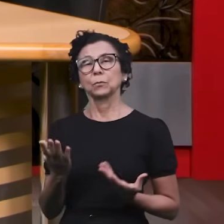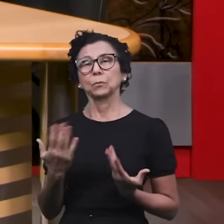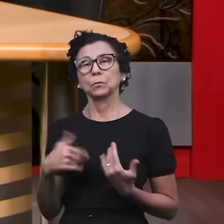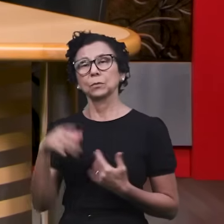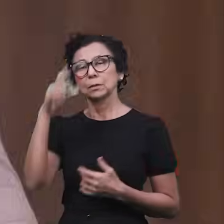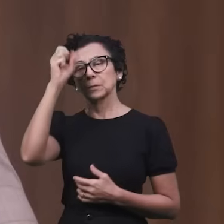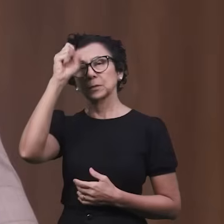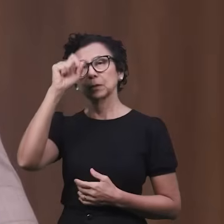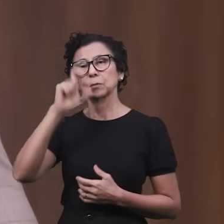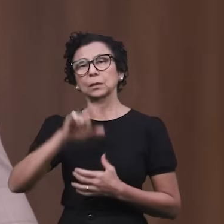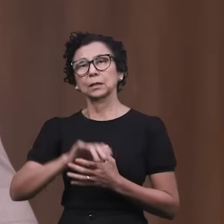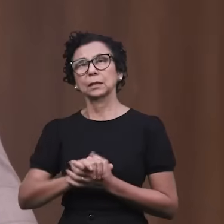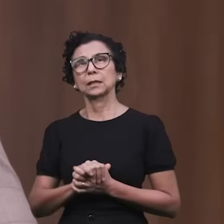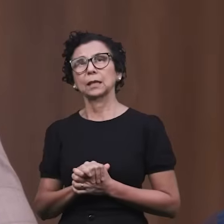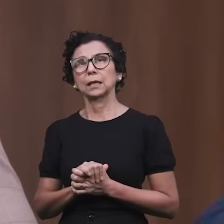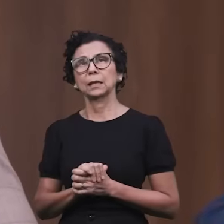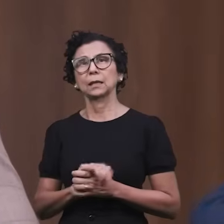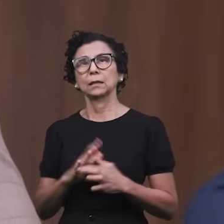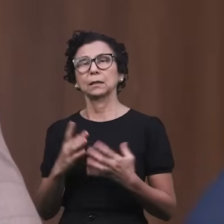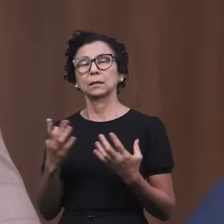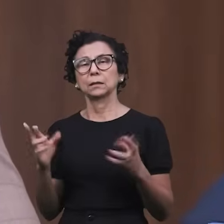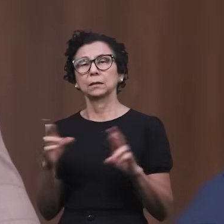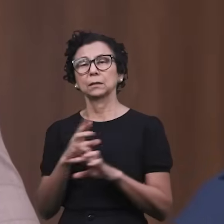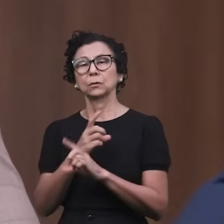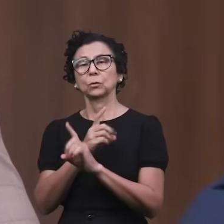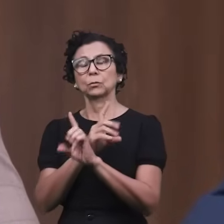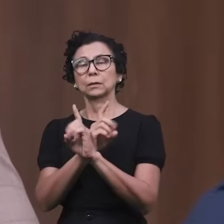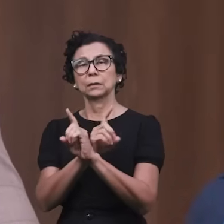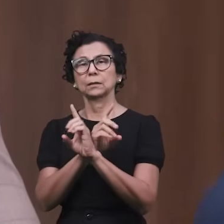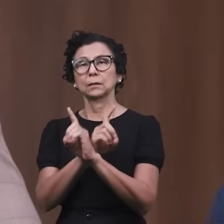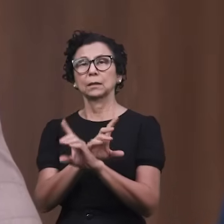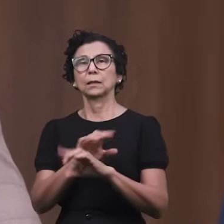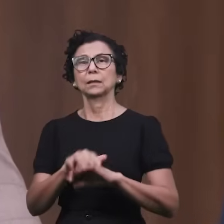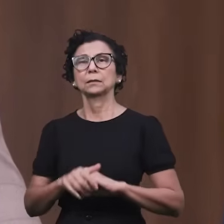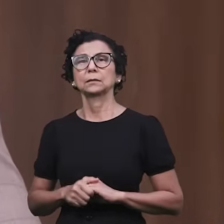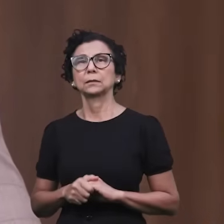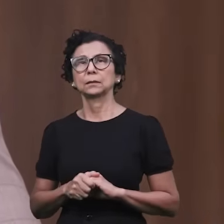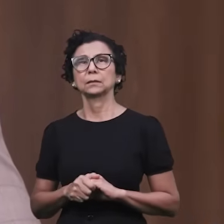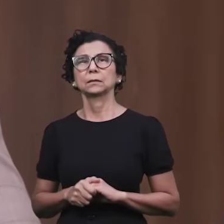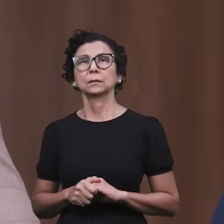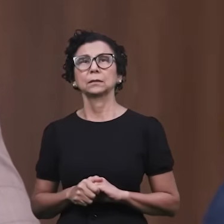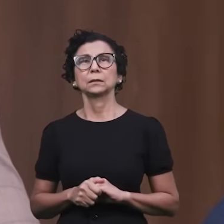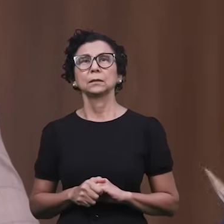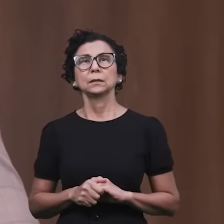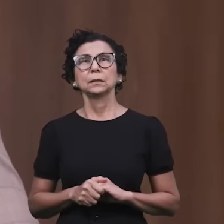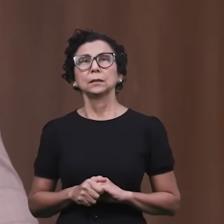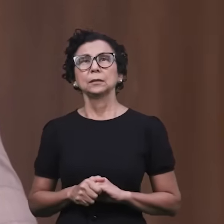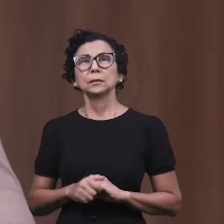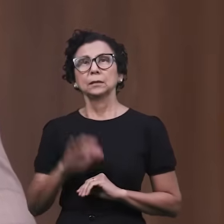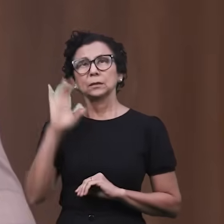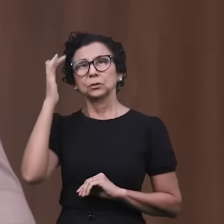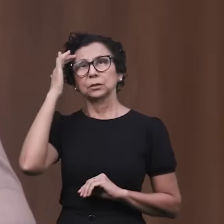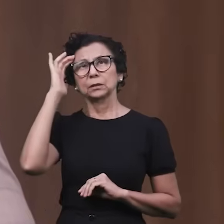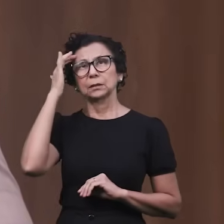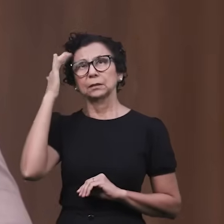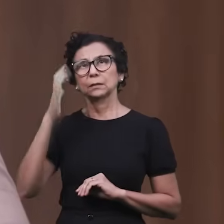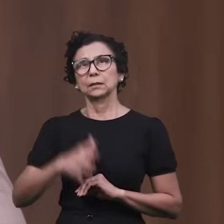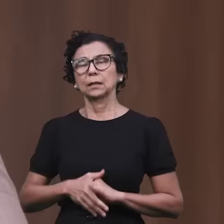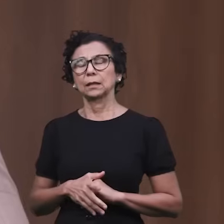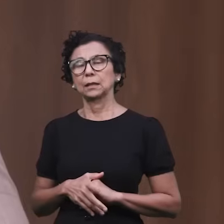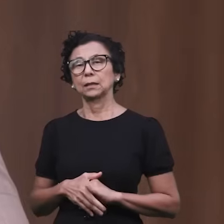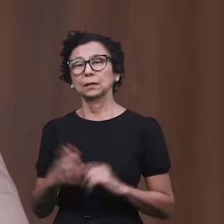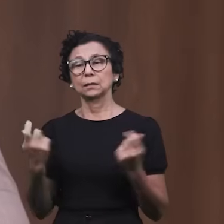um discernimento da questão doutrinária, sempre para entendermos da necessidade de